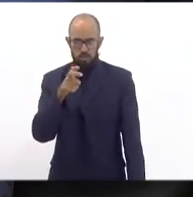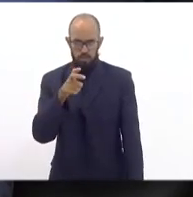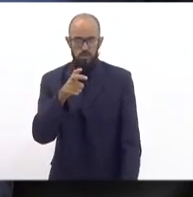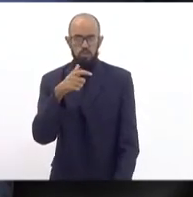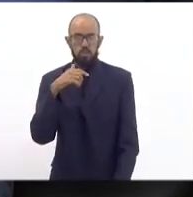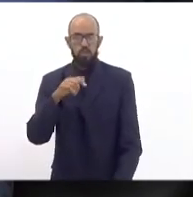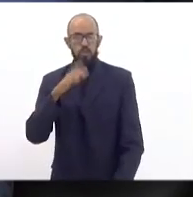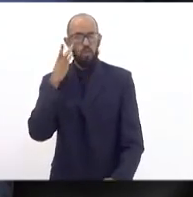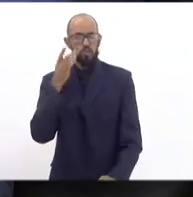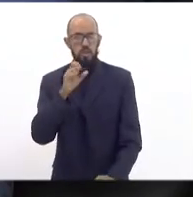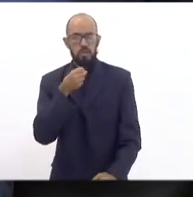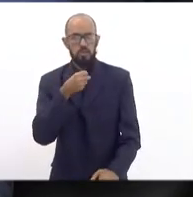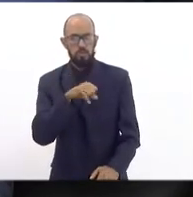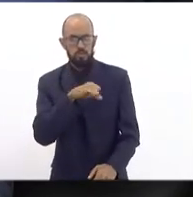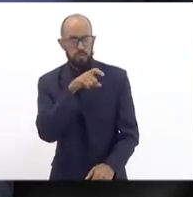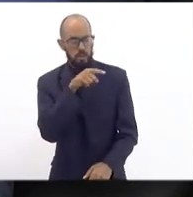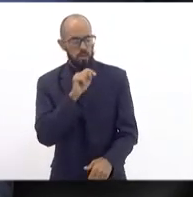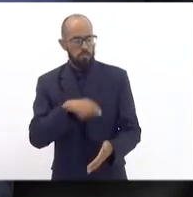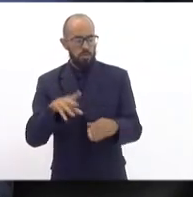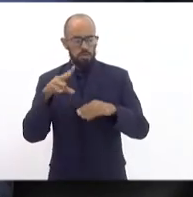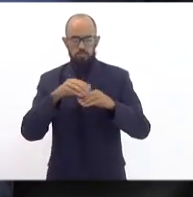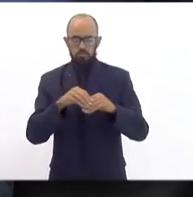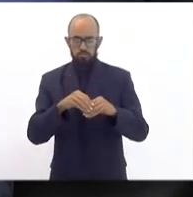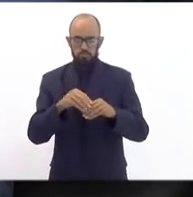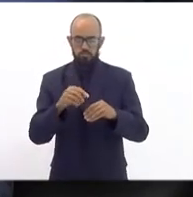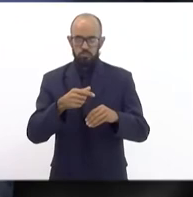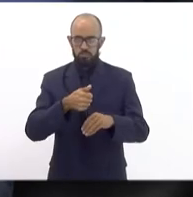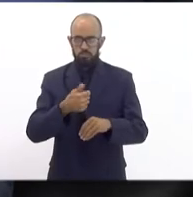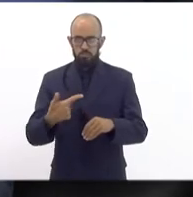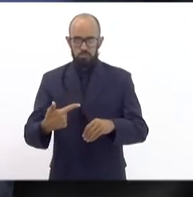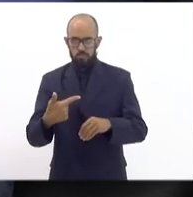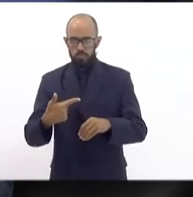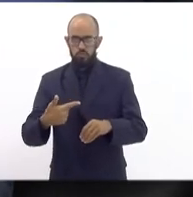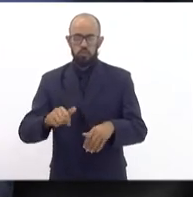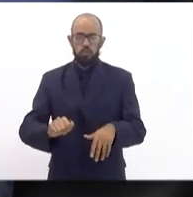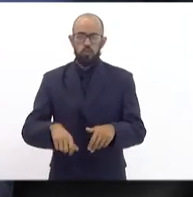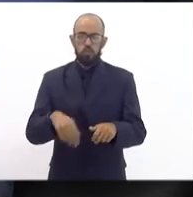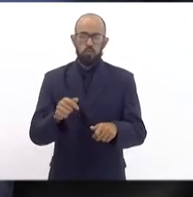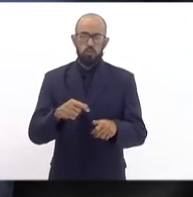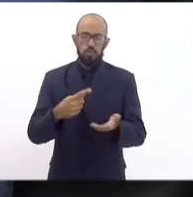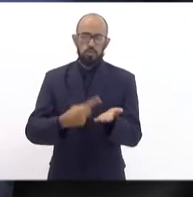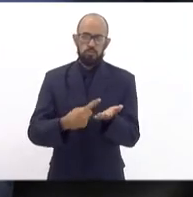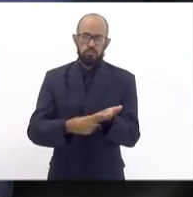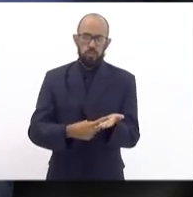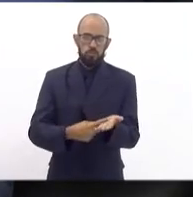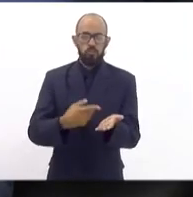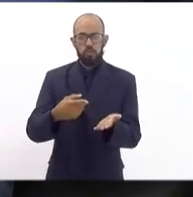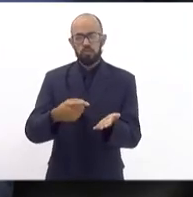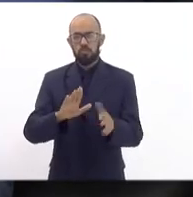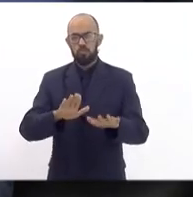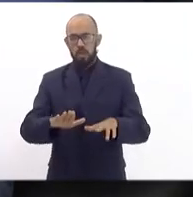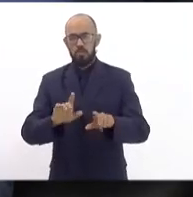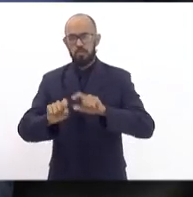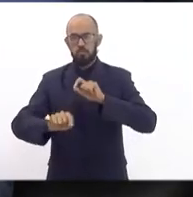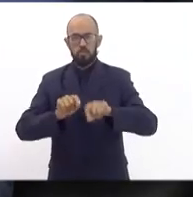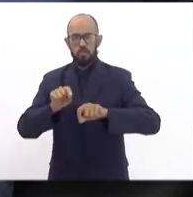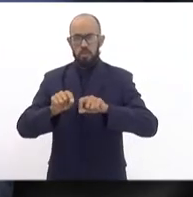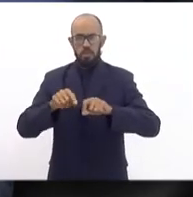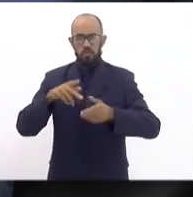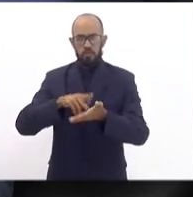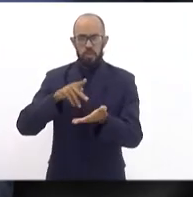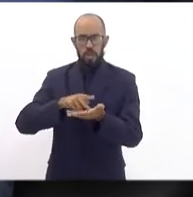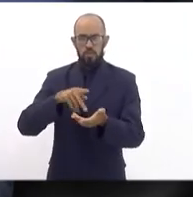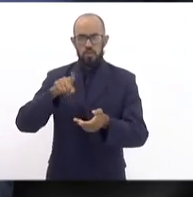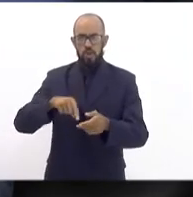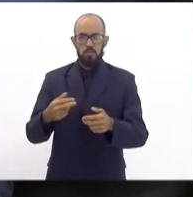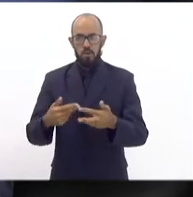se nesse aditivo que está sendo gestado, isso está sendo previsto, né? Mas realmente acho que seria algo